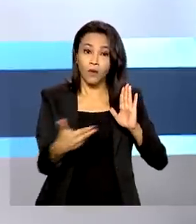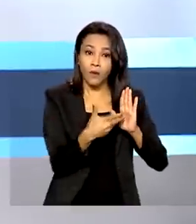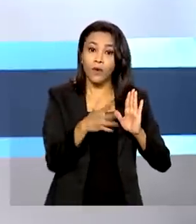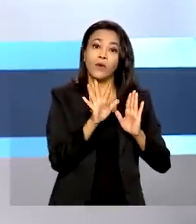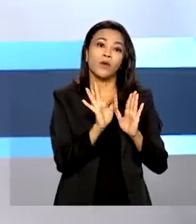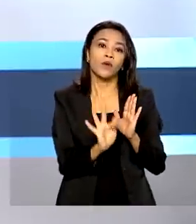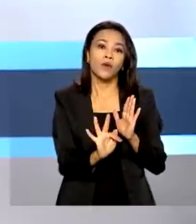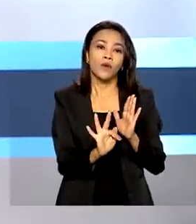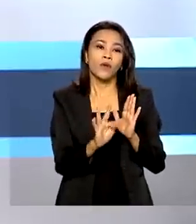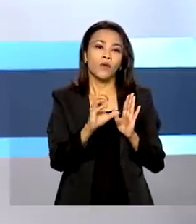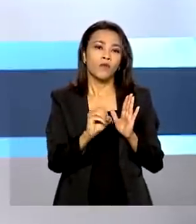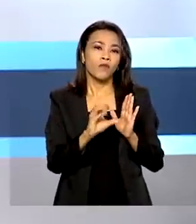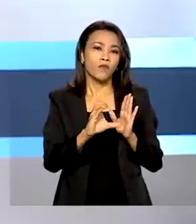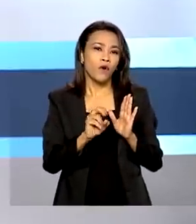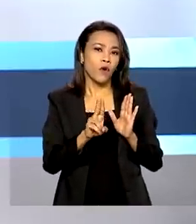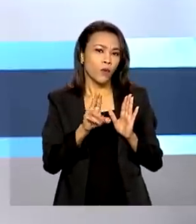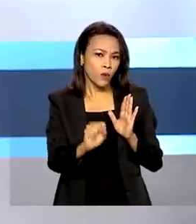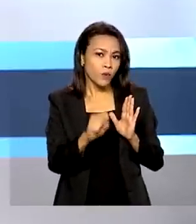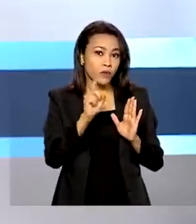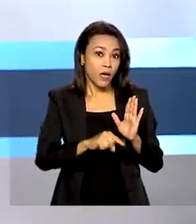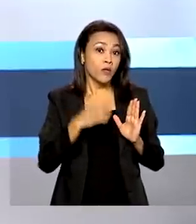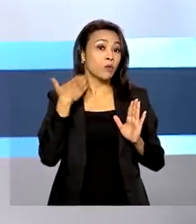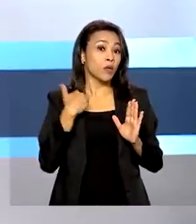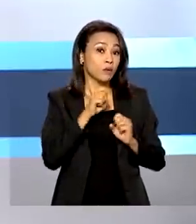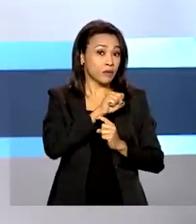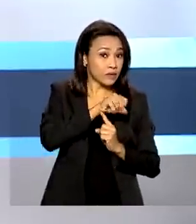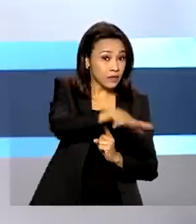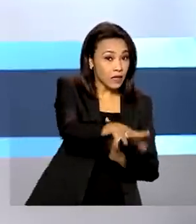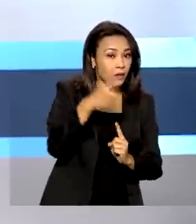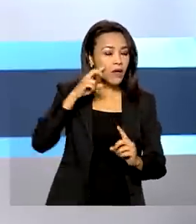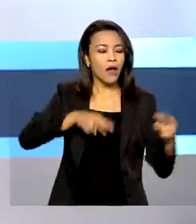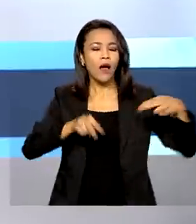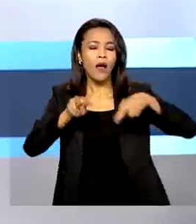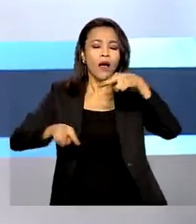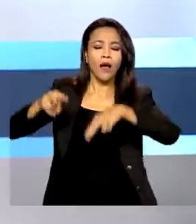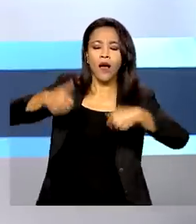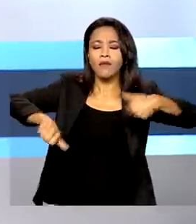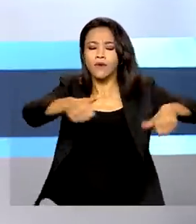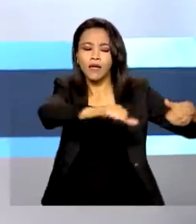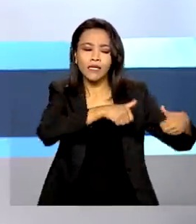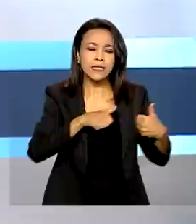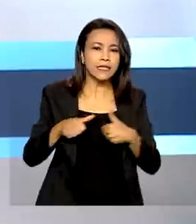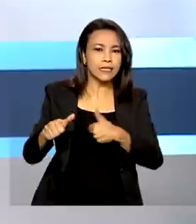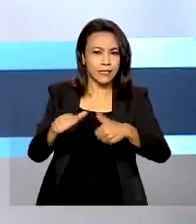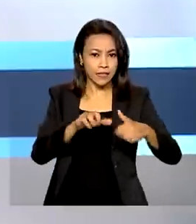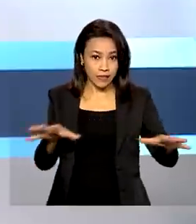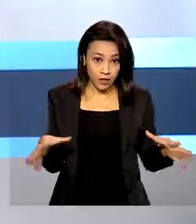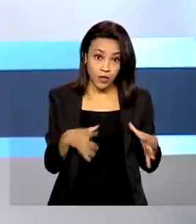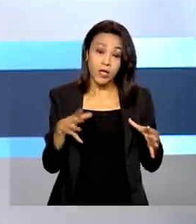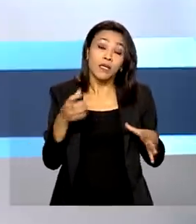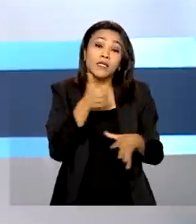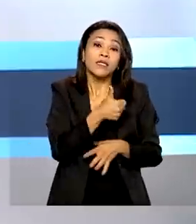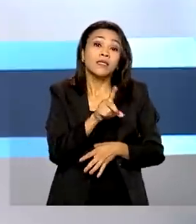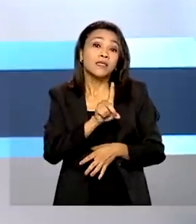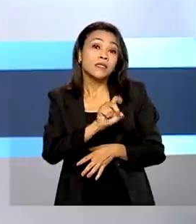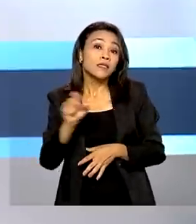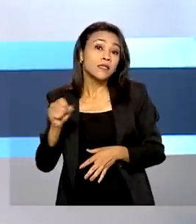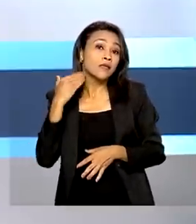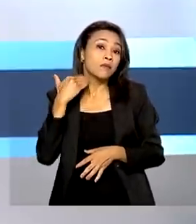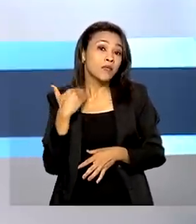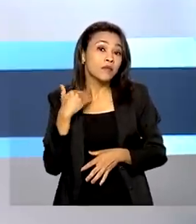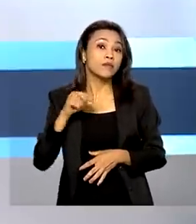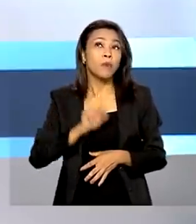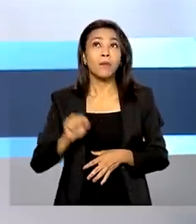semanal do Banco Central a partir da análise do cenário econômico feita por cerca de 100 instituições financeiras